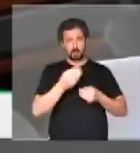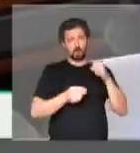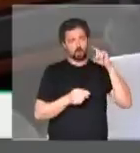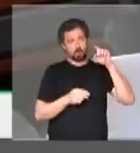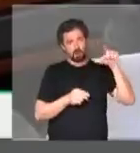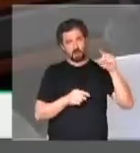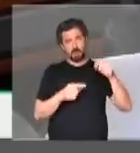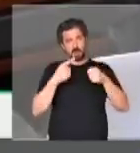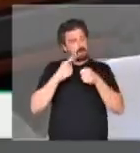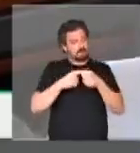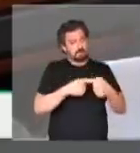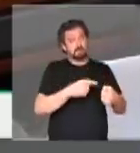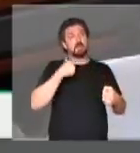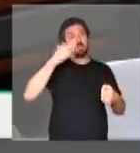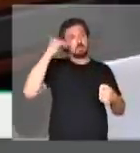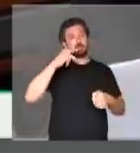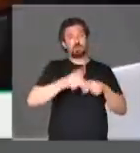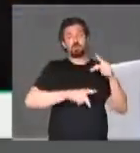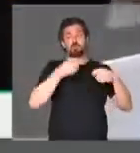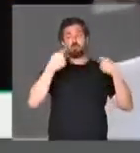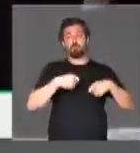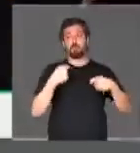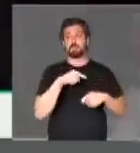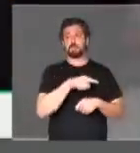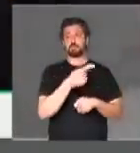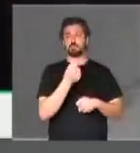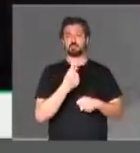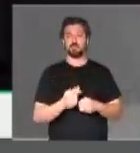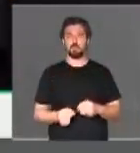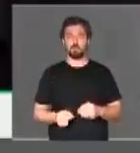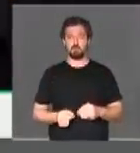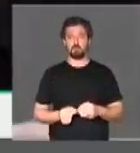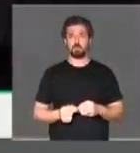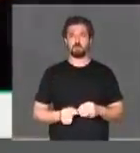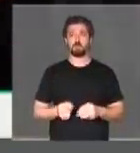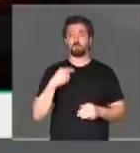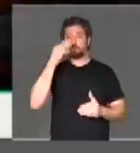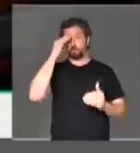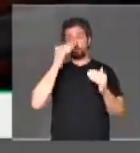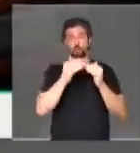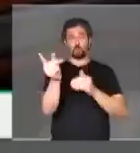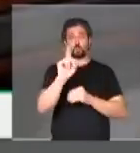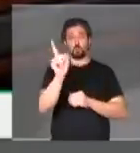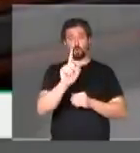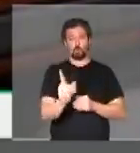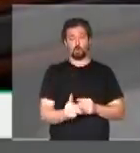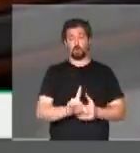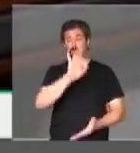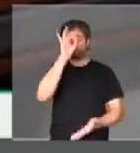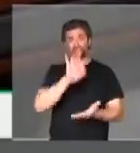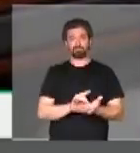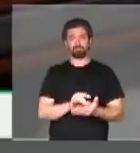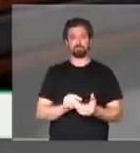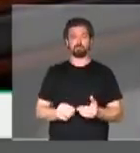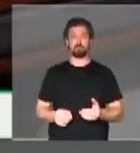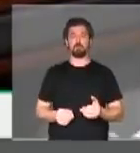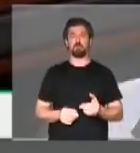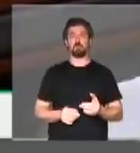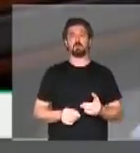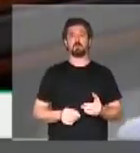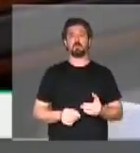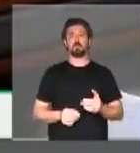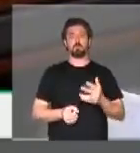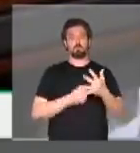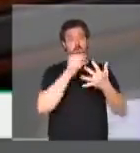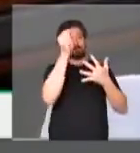e sei que o povo precisa dessa fonte de recursos. Nós discordamos de forma central de